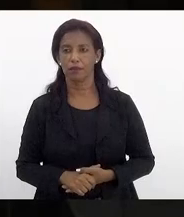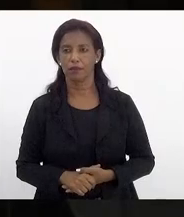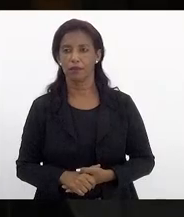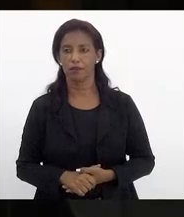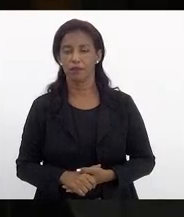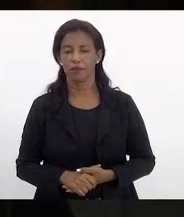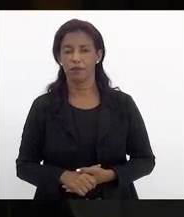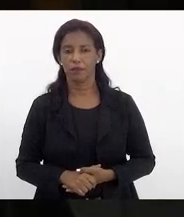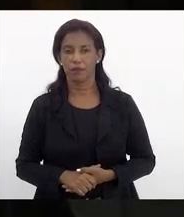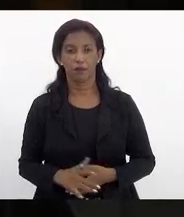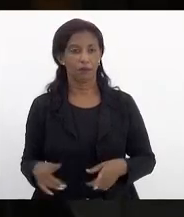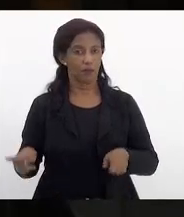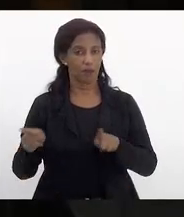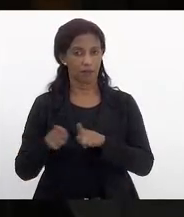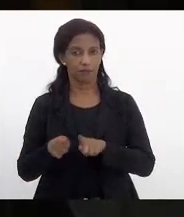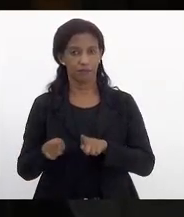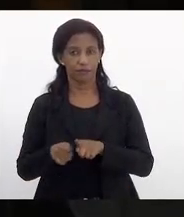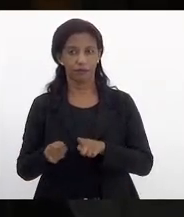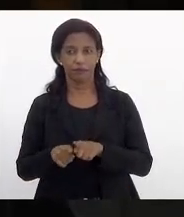E aí,